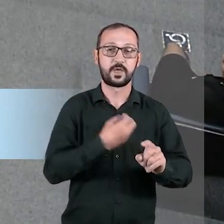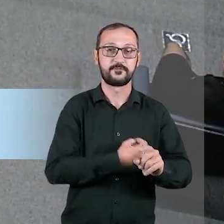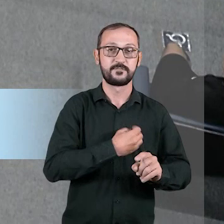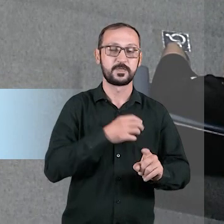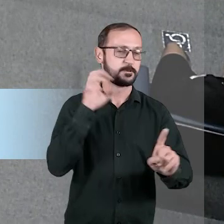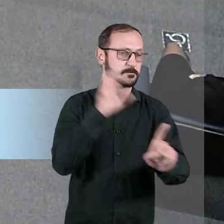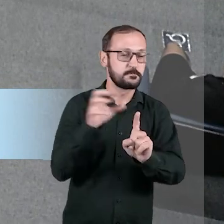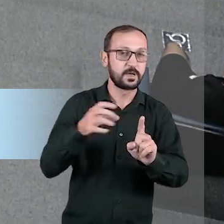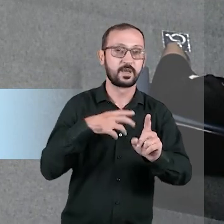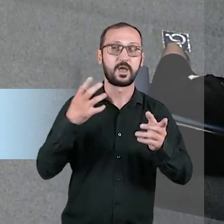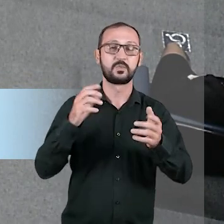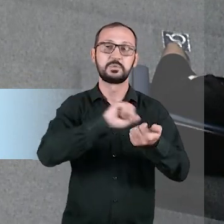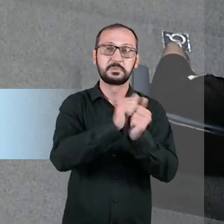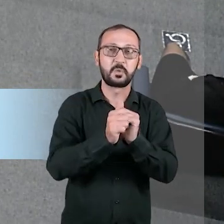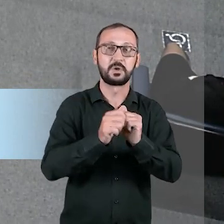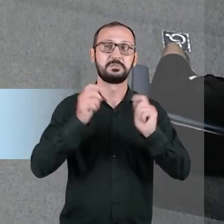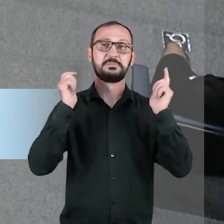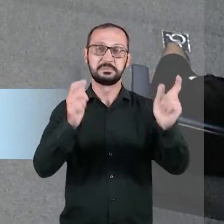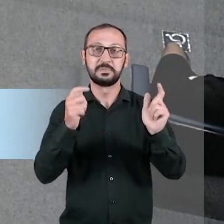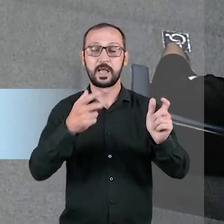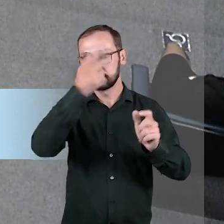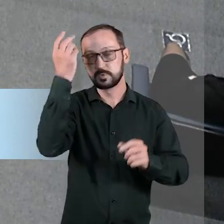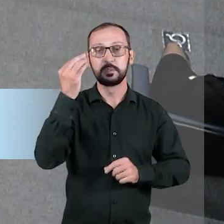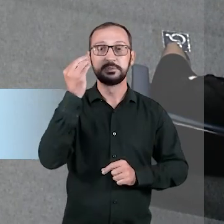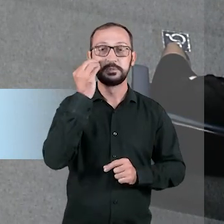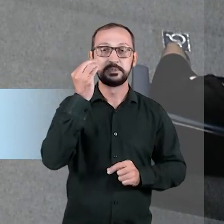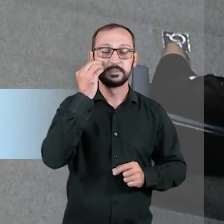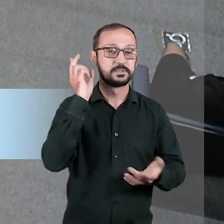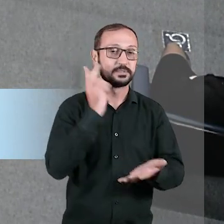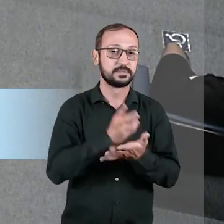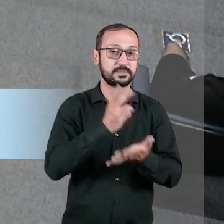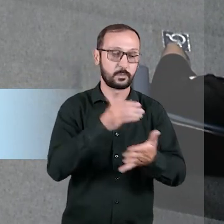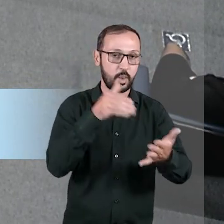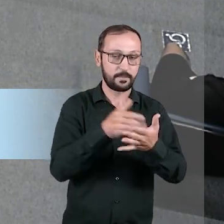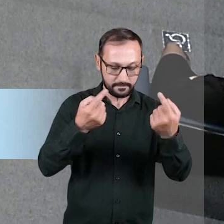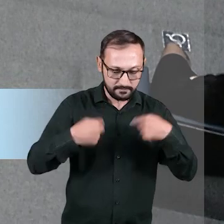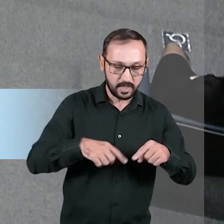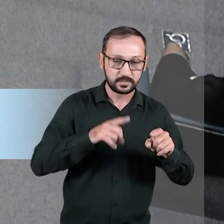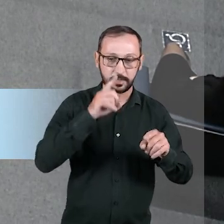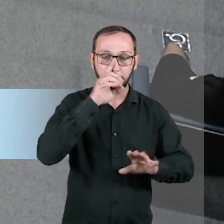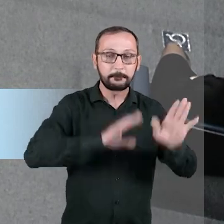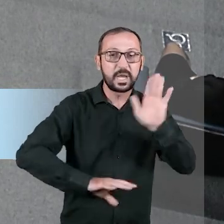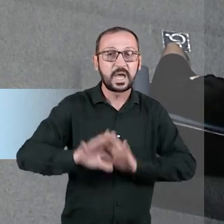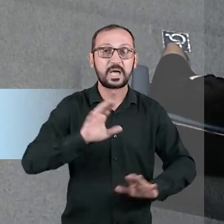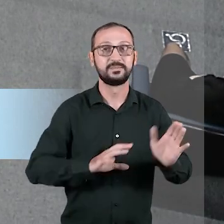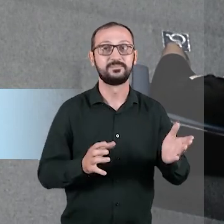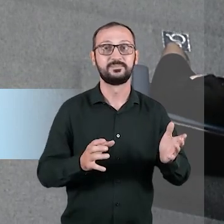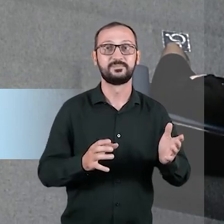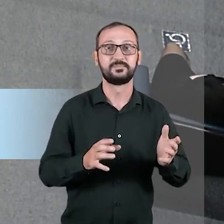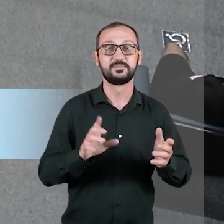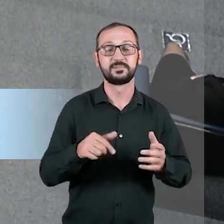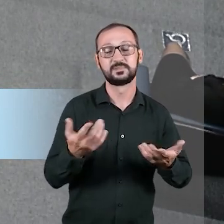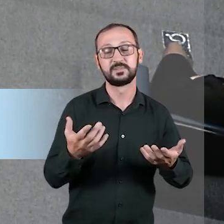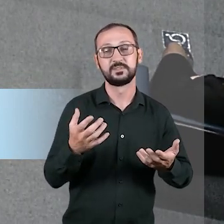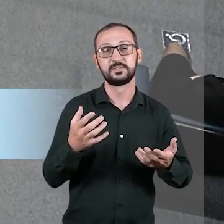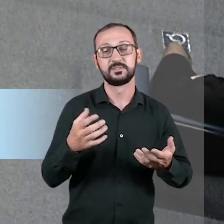vida, esportes radicais, as pessoas testam os limites do seu corpo, arriscam a sua vida e é